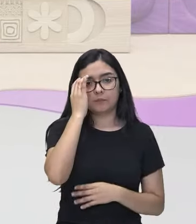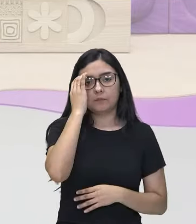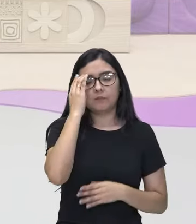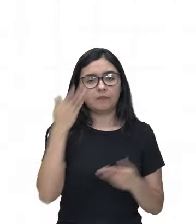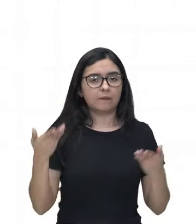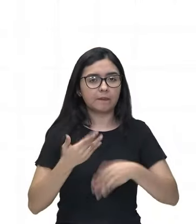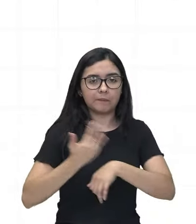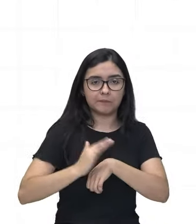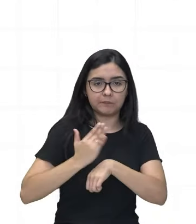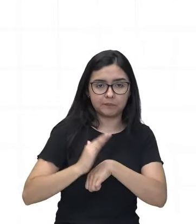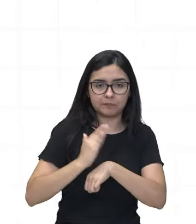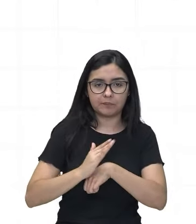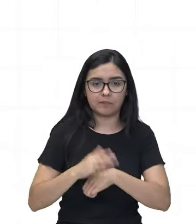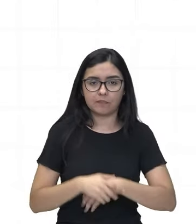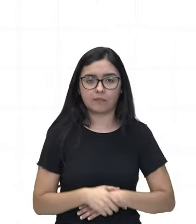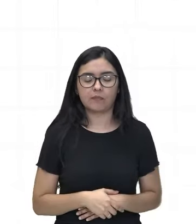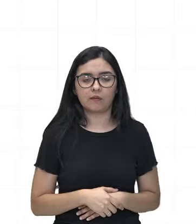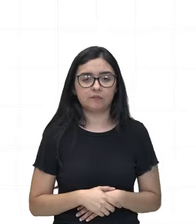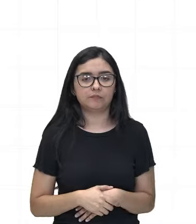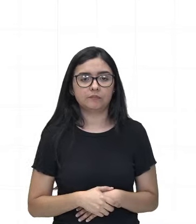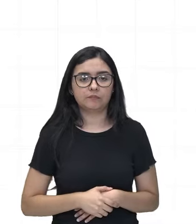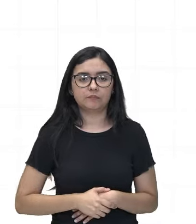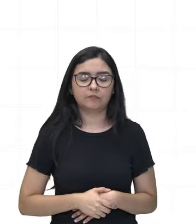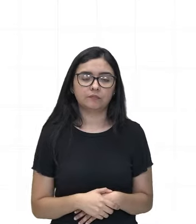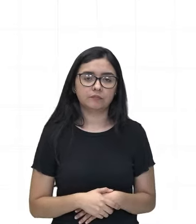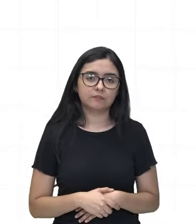praticar um pouco sobre o que a gente viu até aqui.